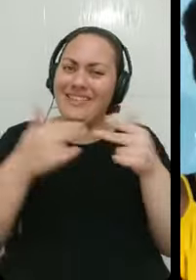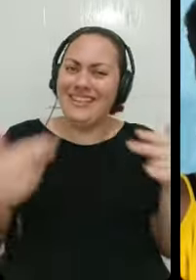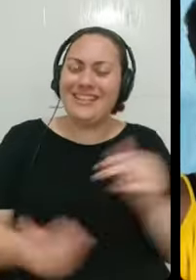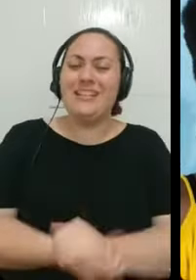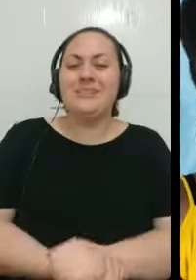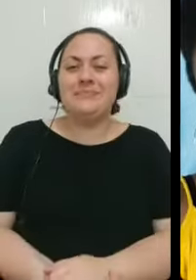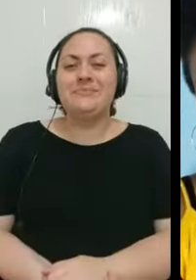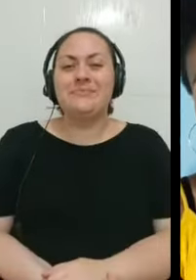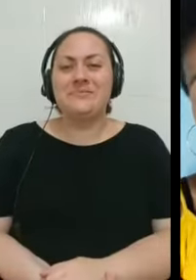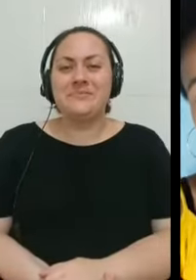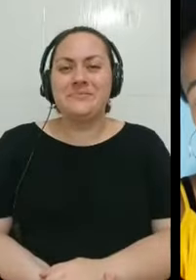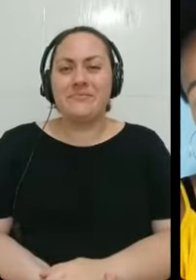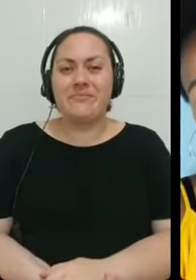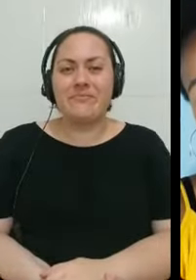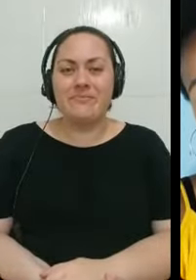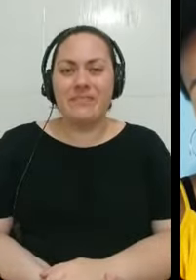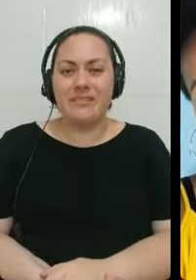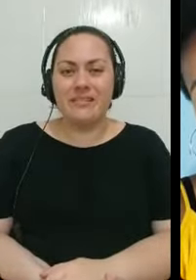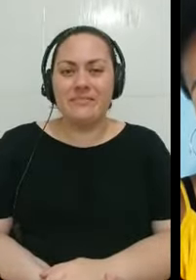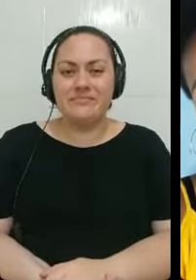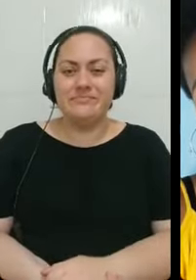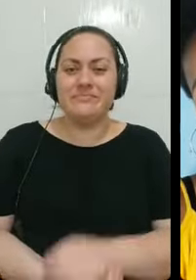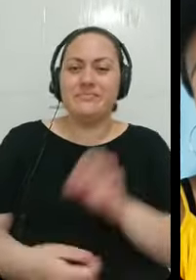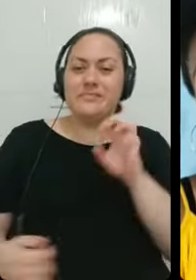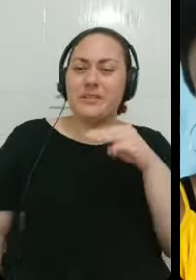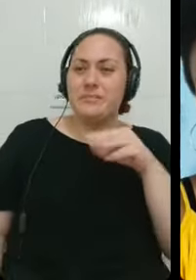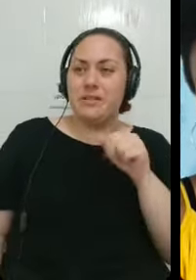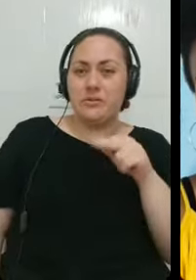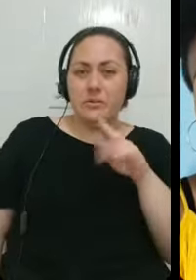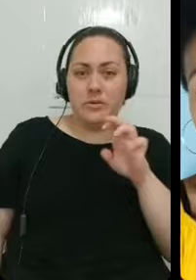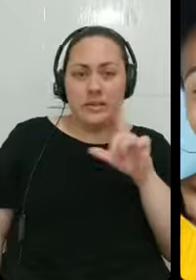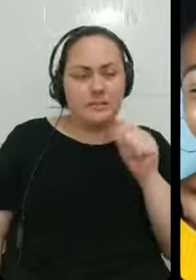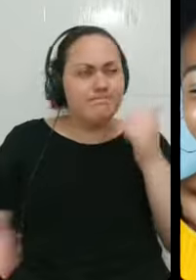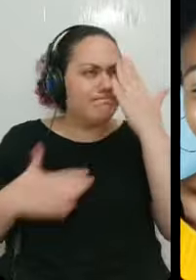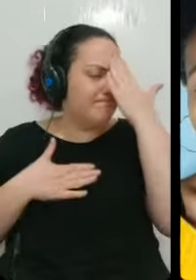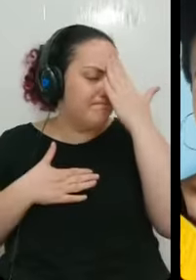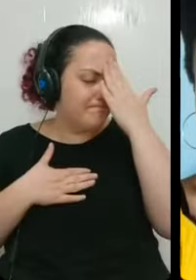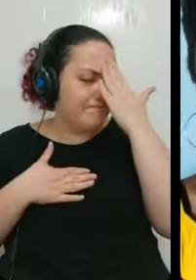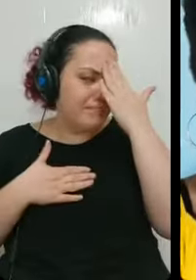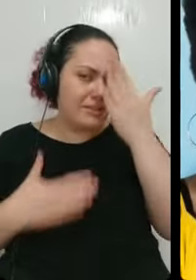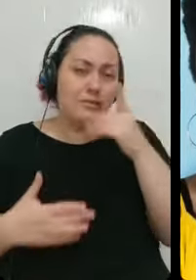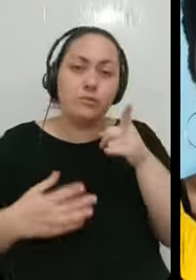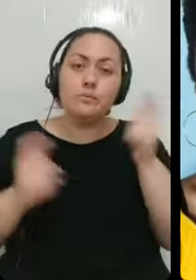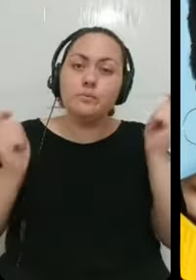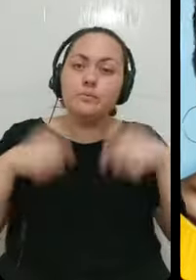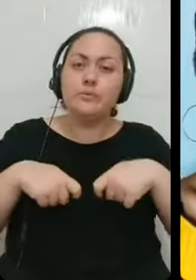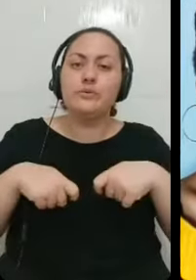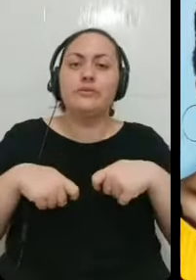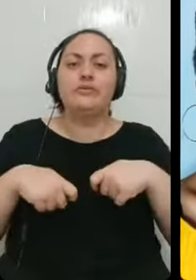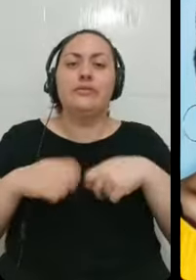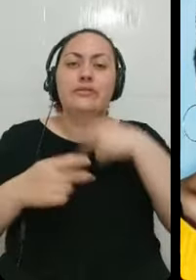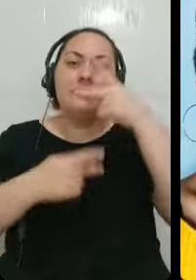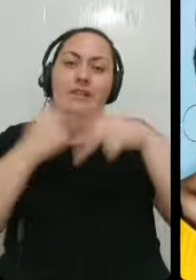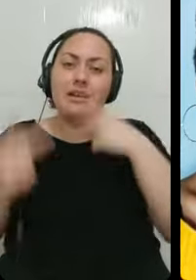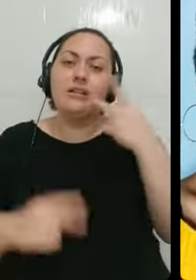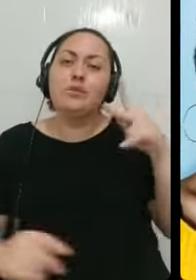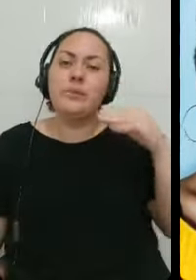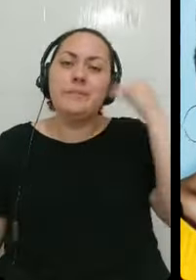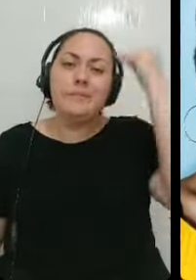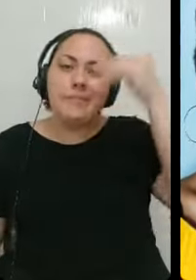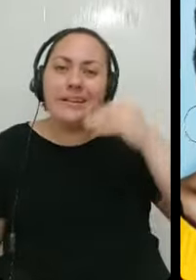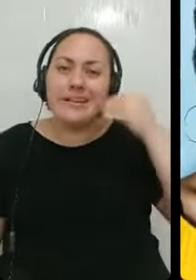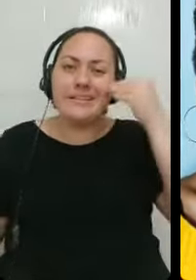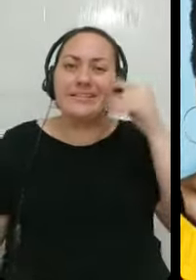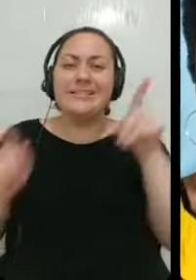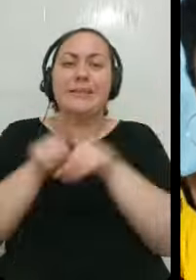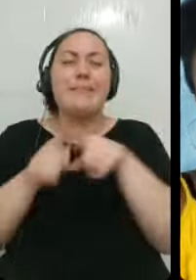Emanuele, muito obrigada, né? Eu acho Eu que que tu poder agradeço. trazer essa tua visão, e eu acho que esse teu brilho no